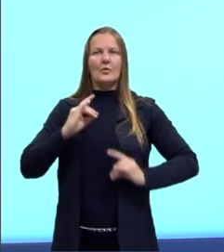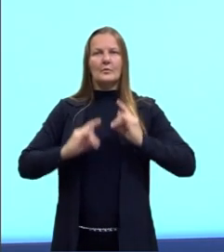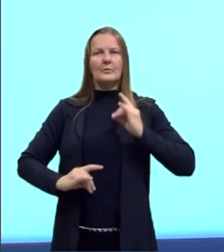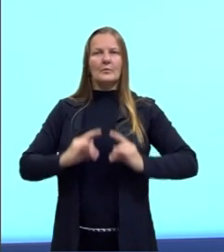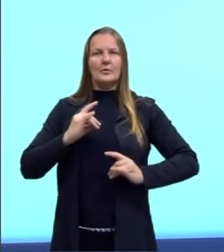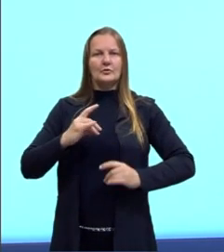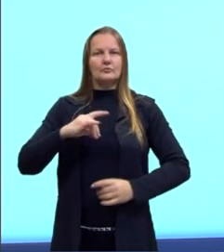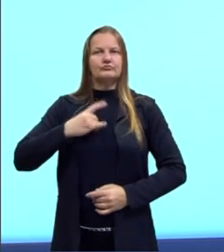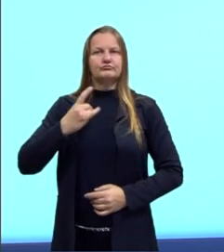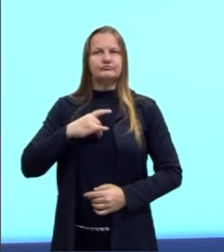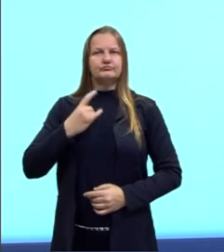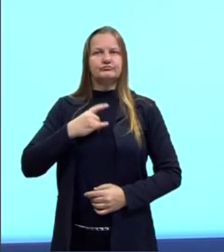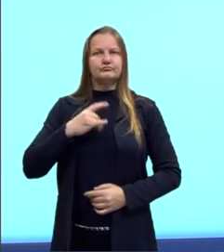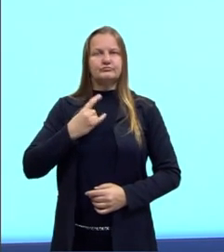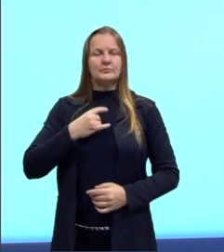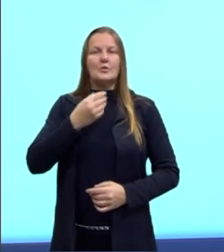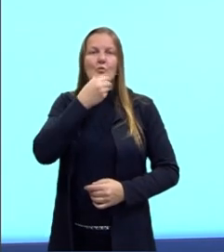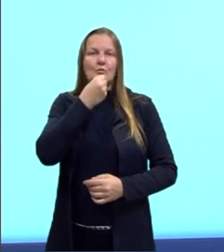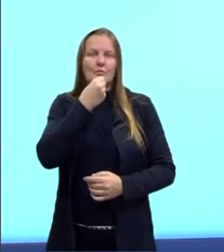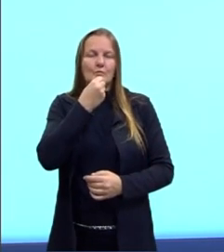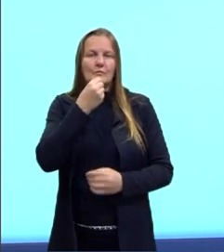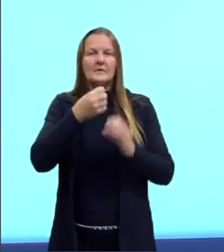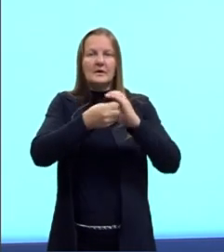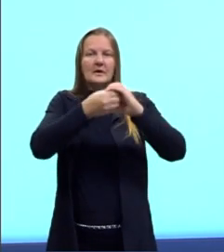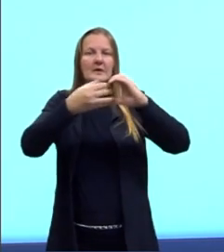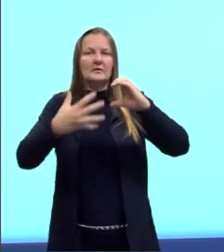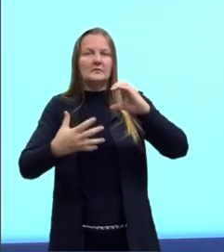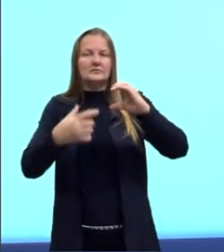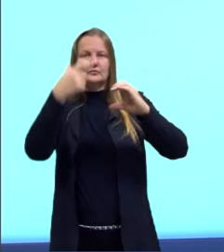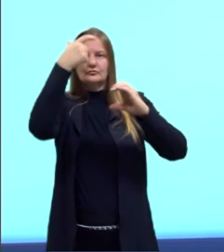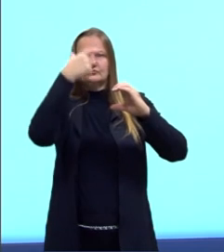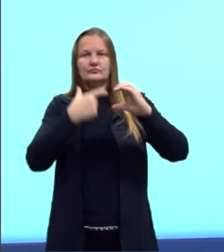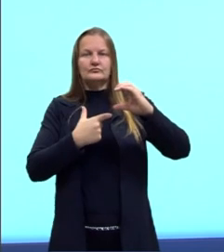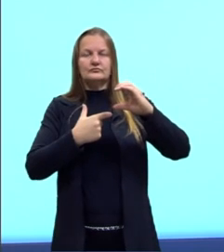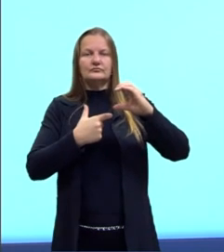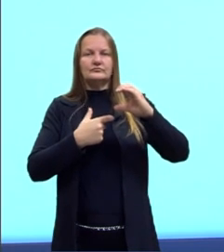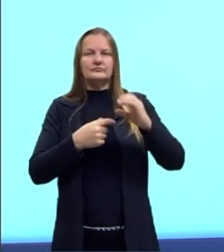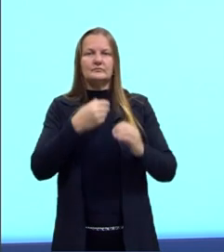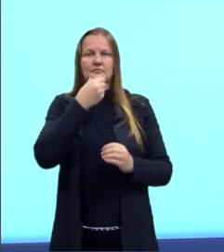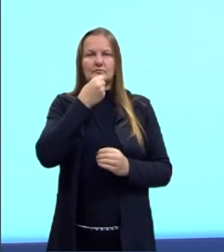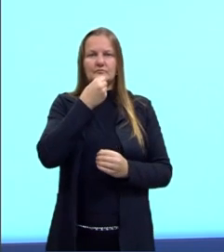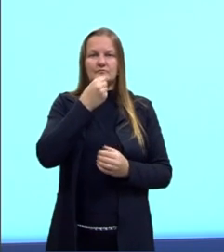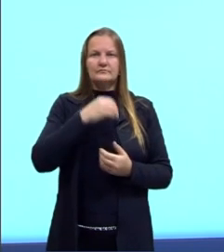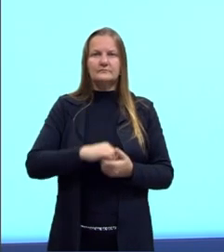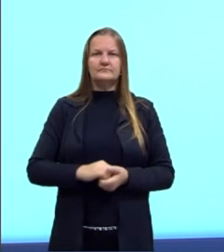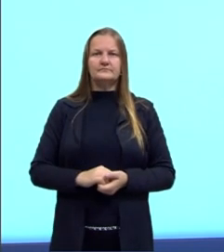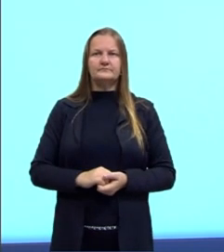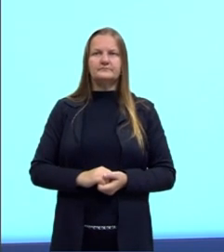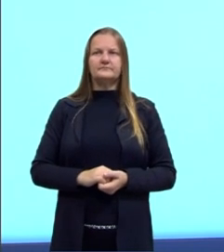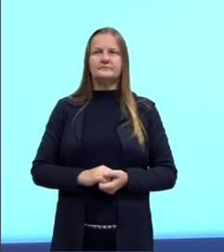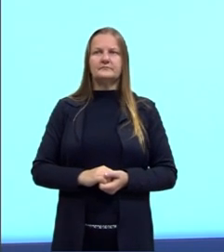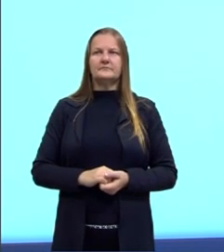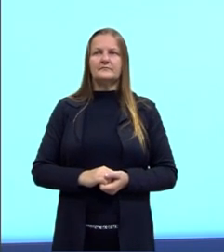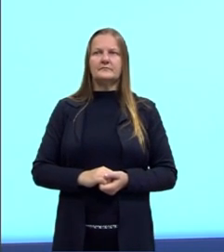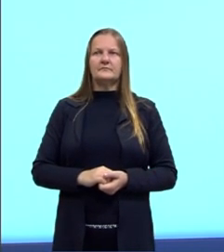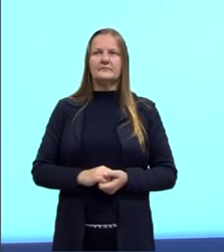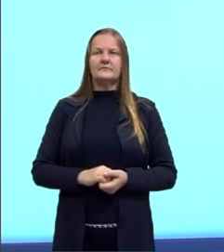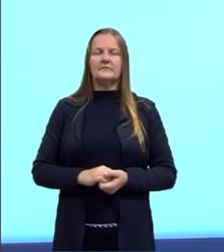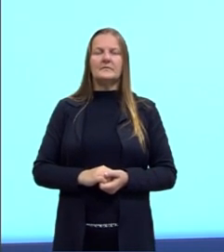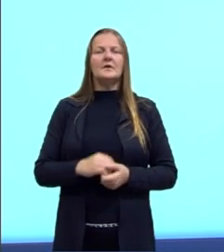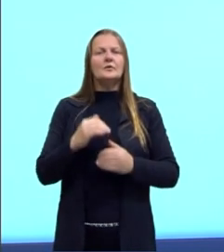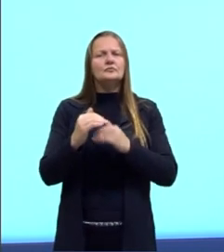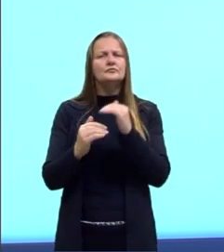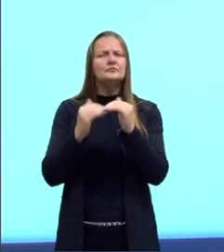que vai iniciar o desenvolvimento das características sexuais masculinas tá então aqui sim vai ser